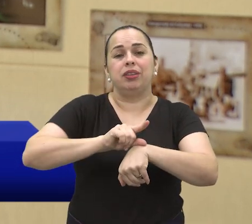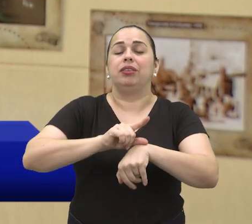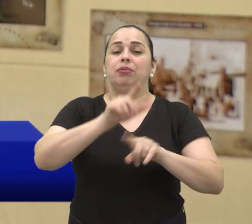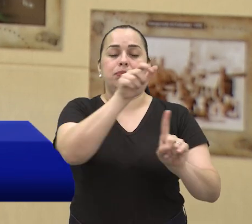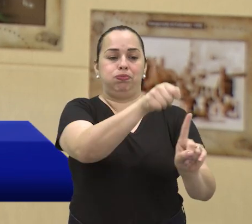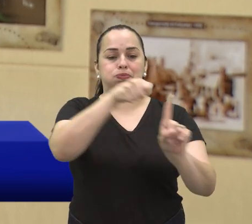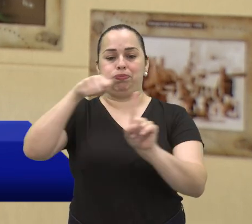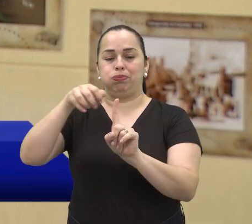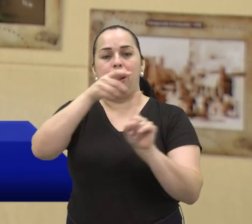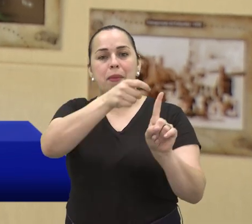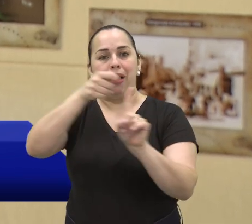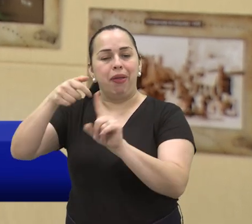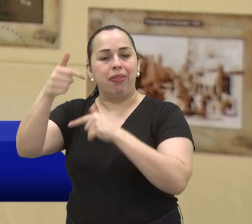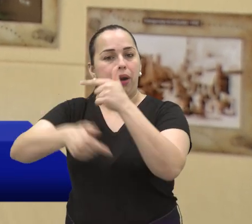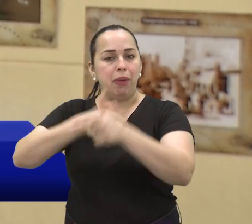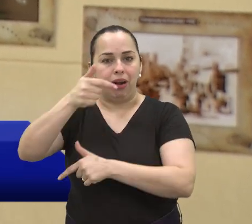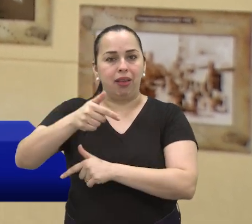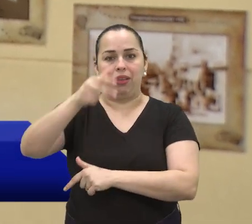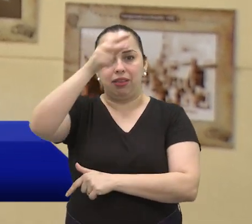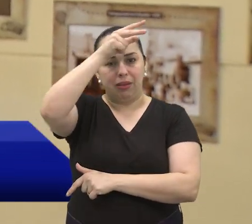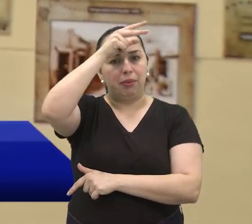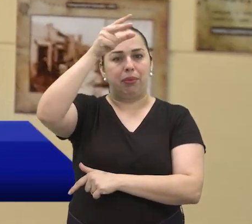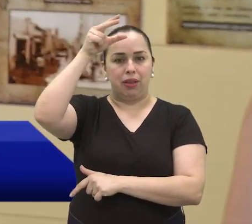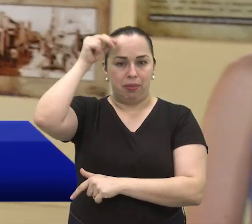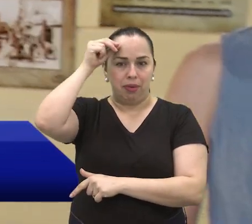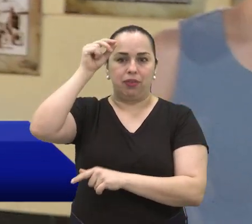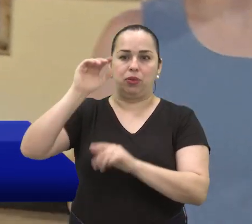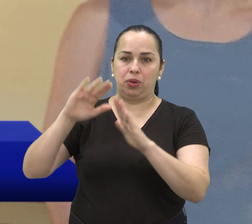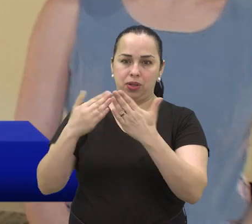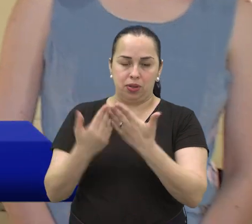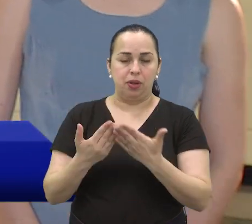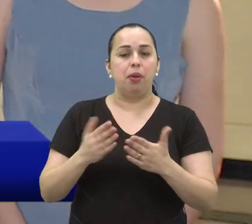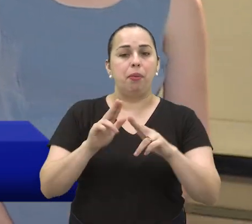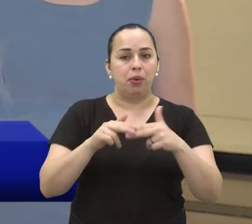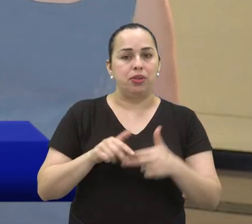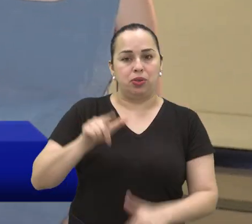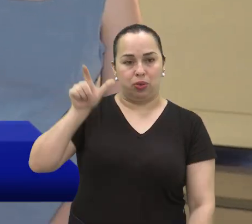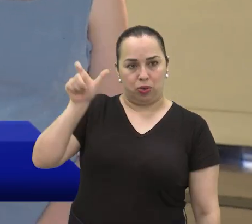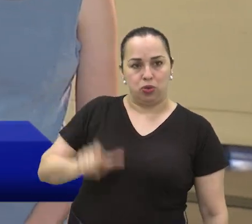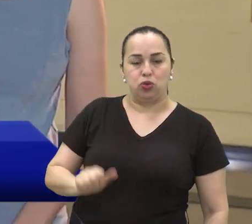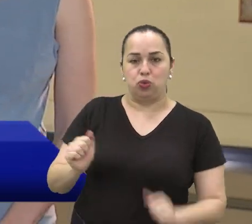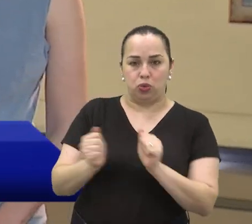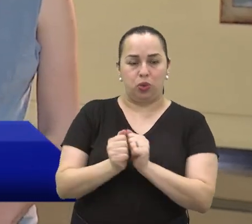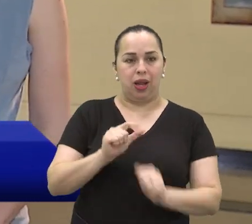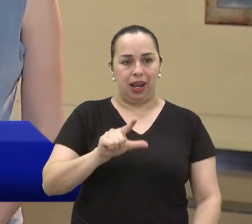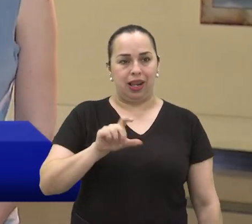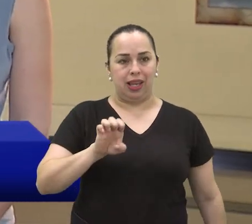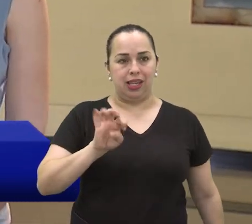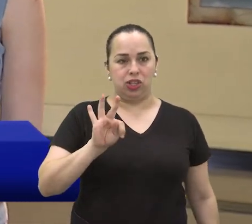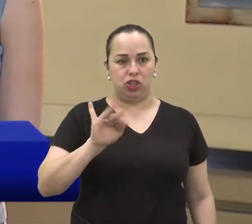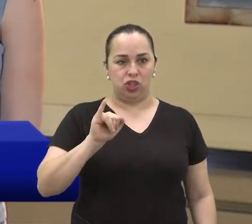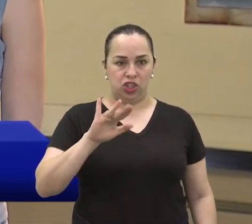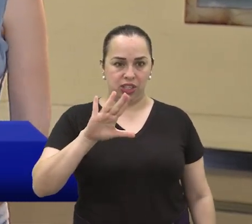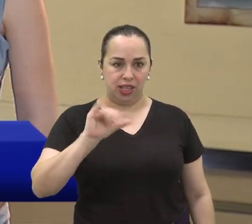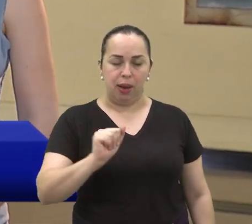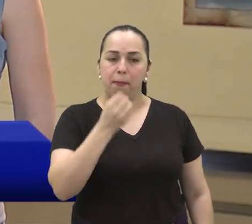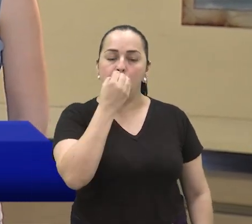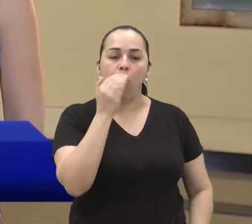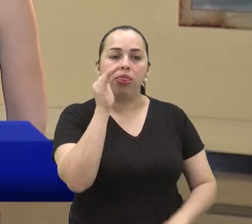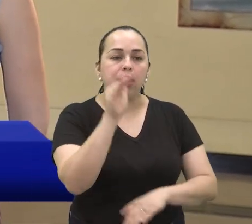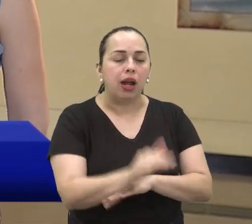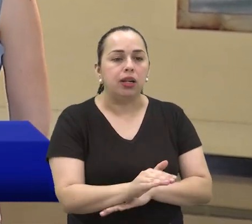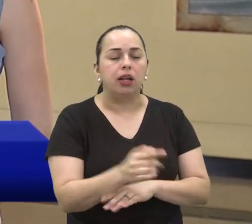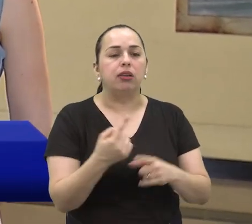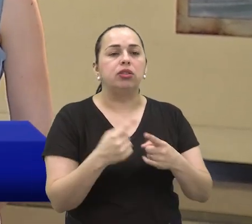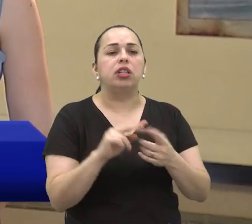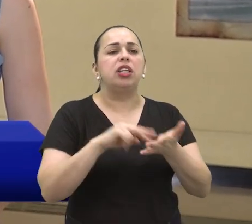redes estaduais. Para a gente falar um pouco mais sobre isso, eu estou aqui com a Letícia Ferreira, que é psicopedagoga, e ela vai nos dizer agora, né, Letícia, boa tarde para você, o